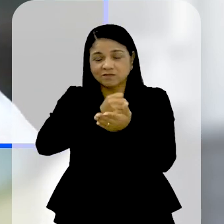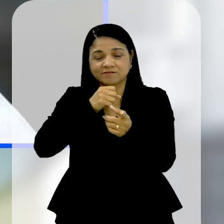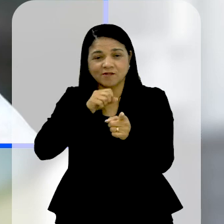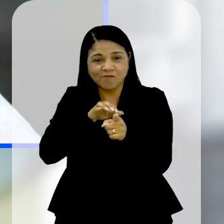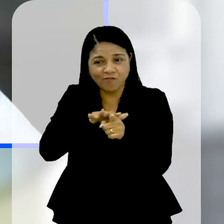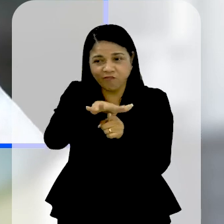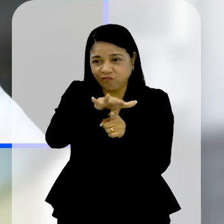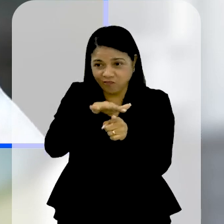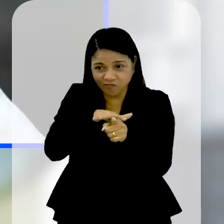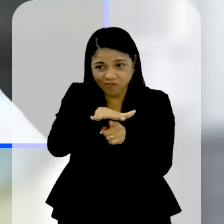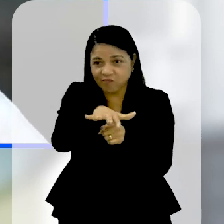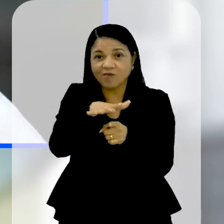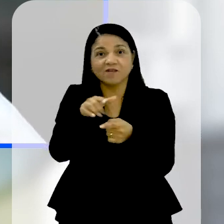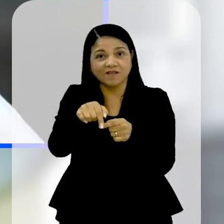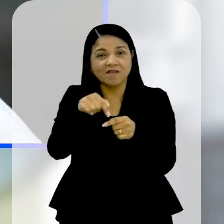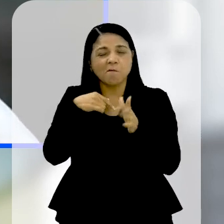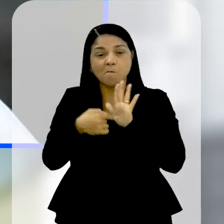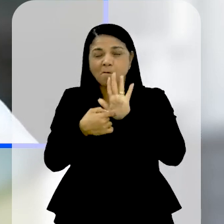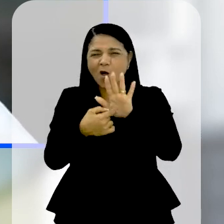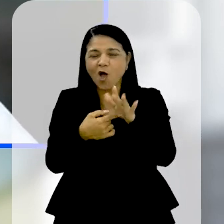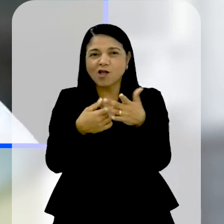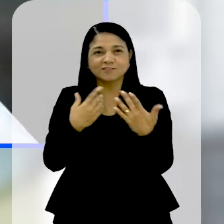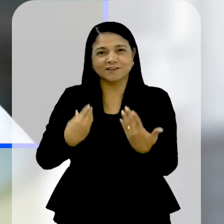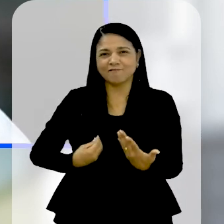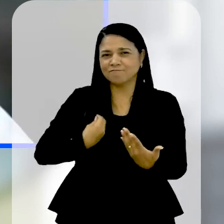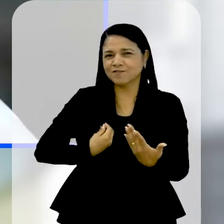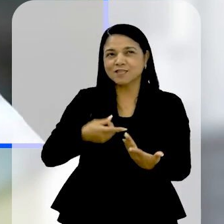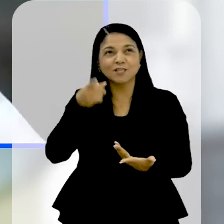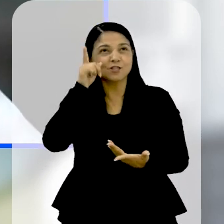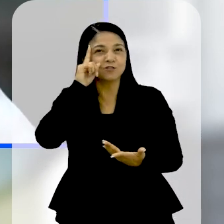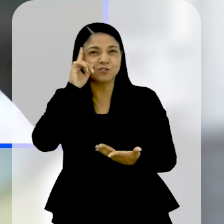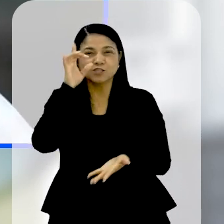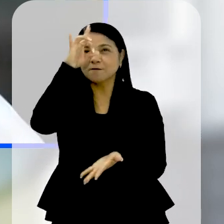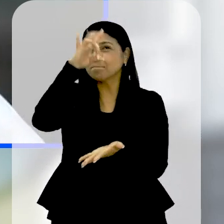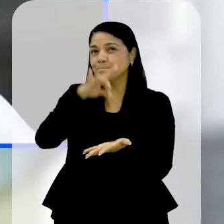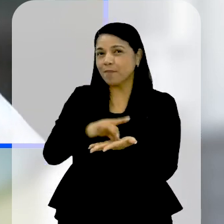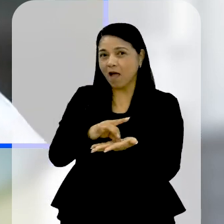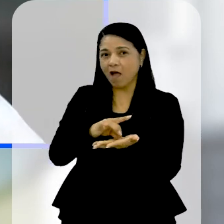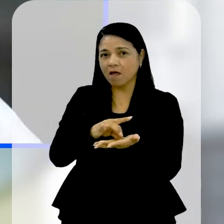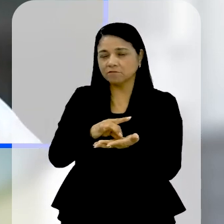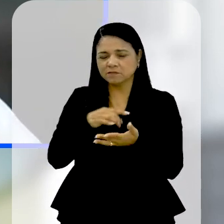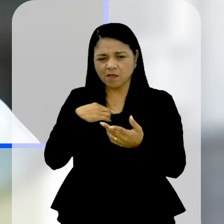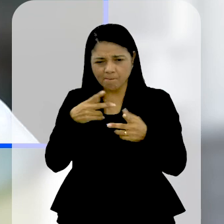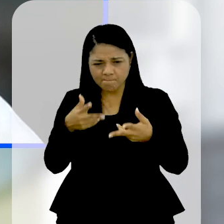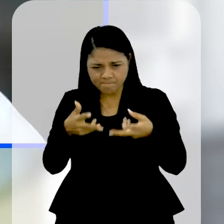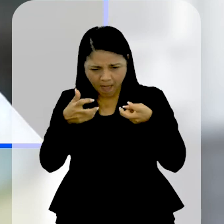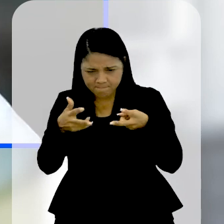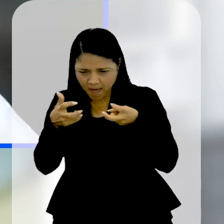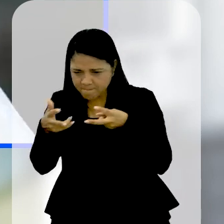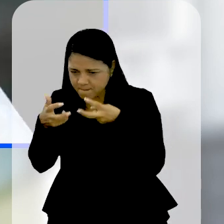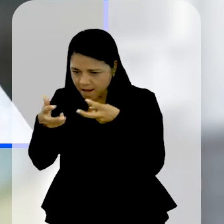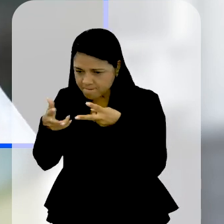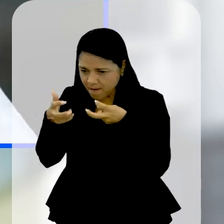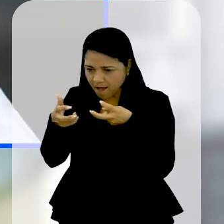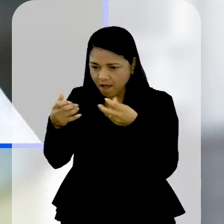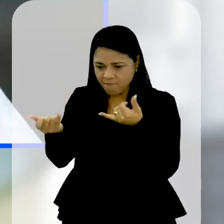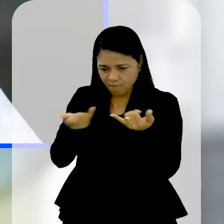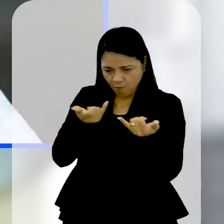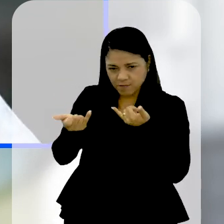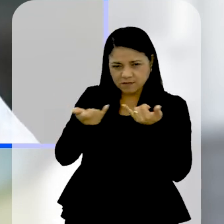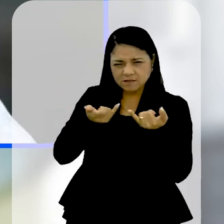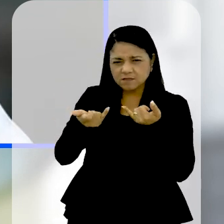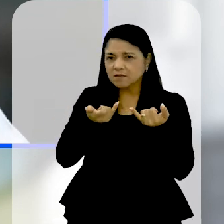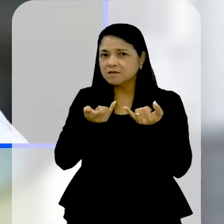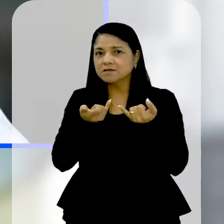das vezes influenciadores que mostram a vida no dia a dia, a vida real, e você tá ali, você acaba consumindo